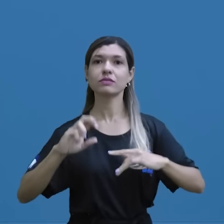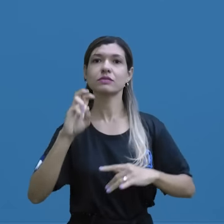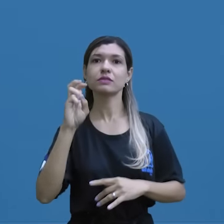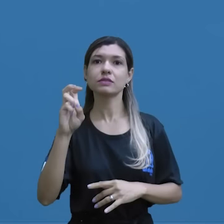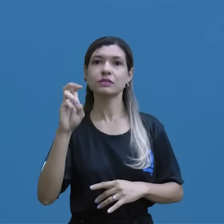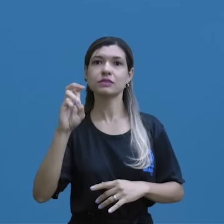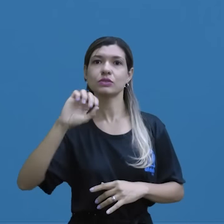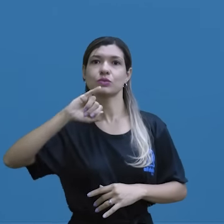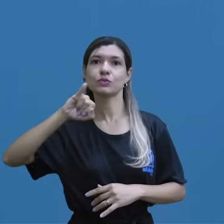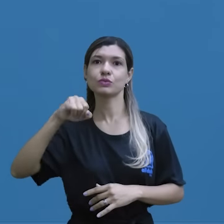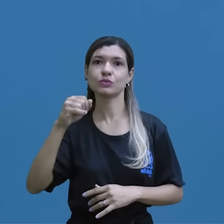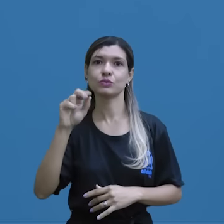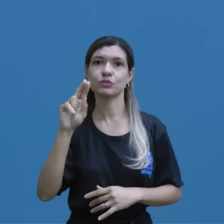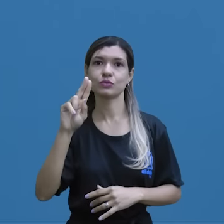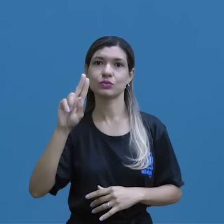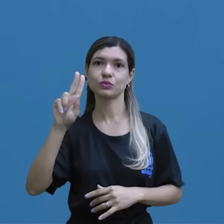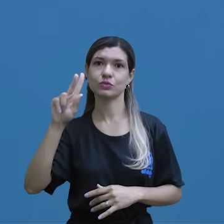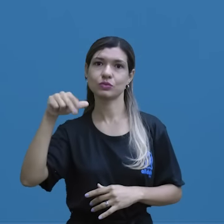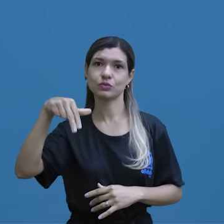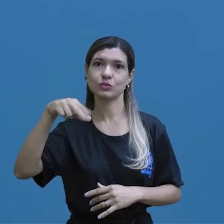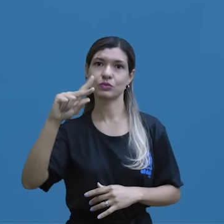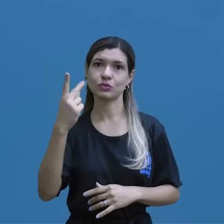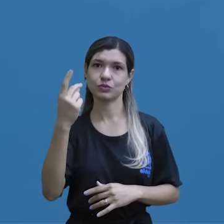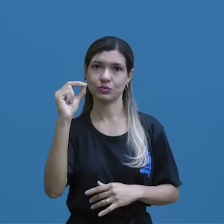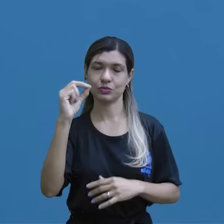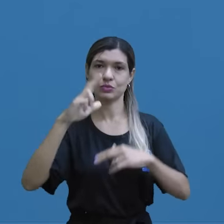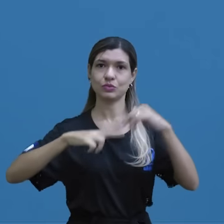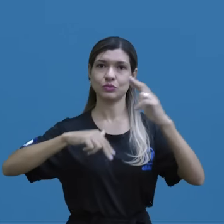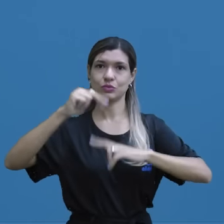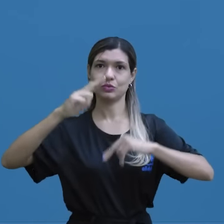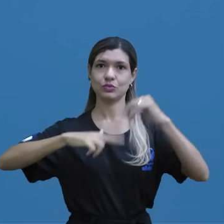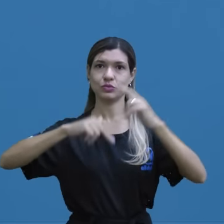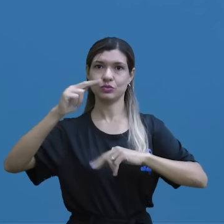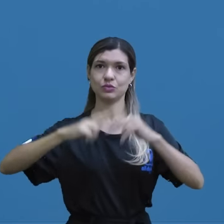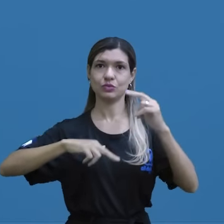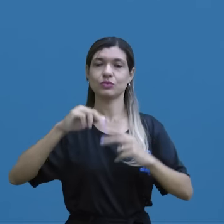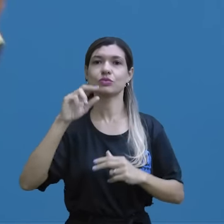Tá? Só em junho. Tá? Com os convidados. Né? O